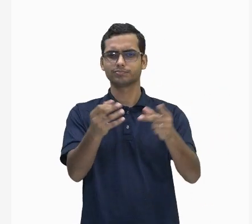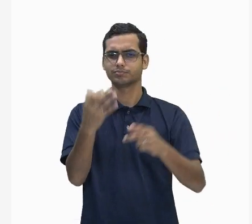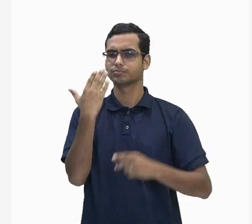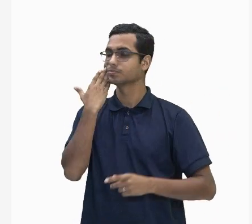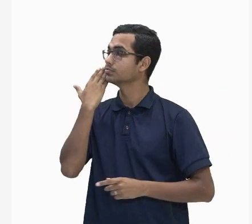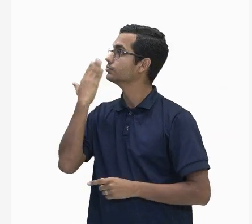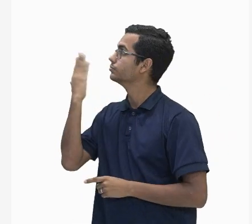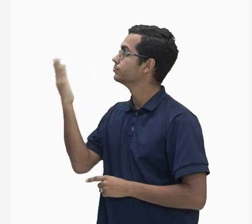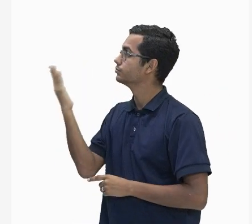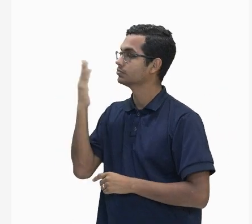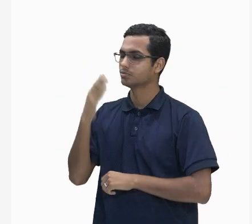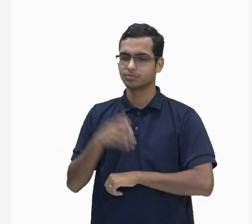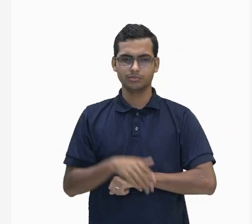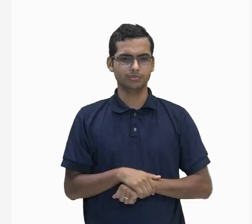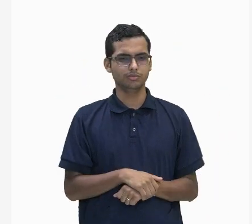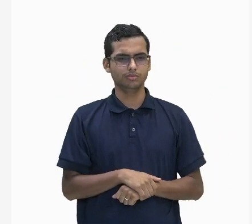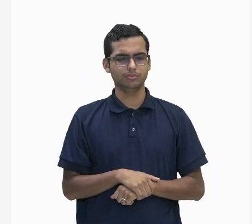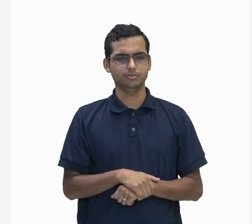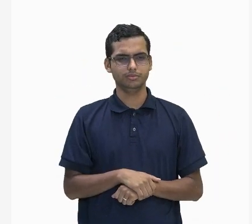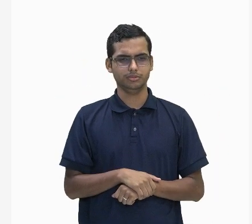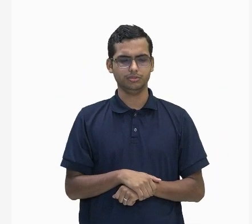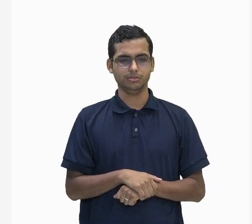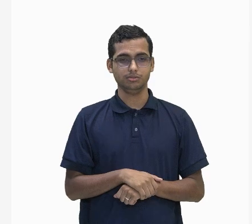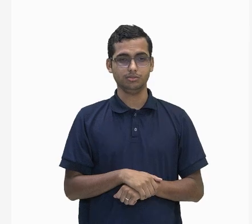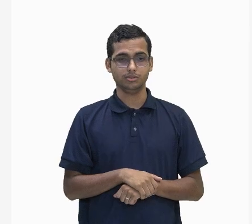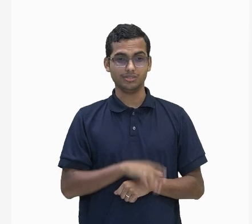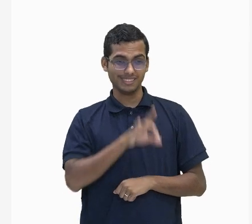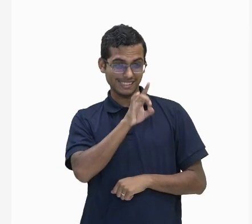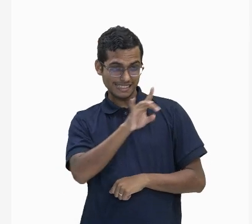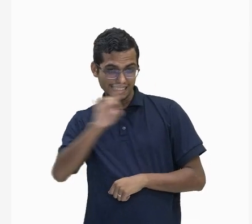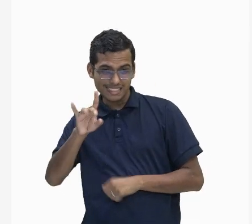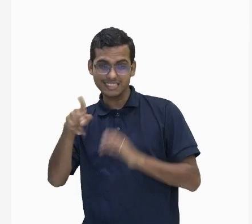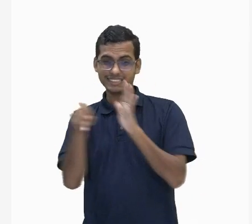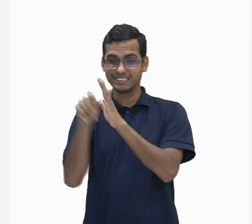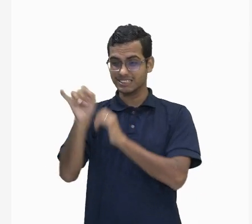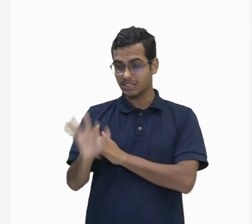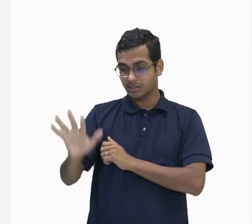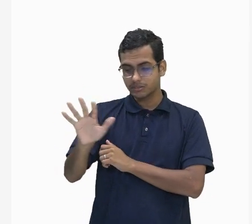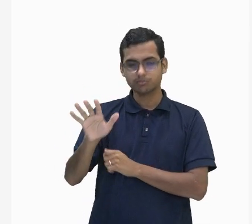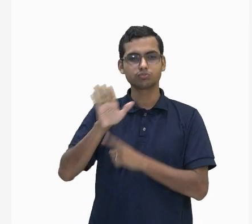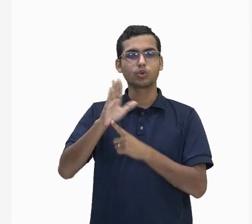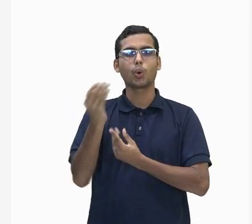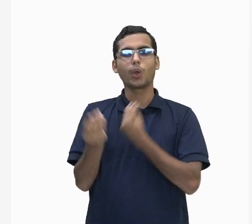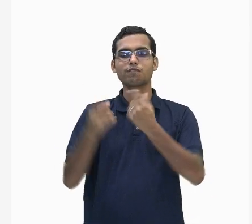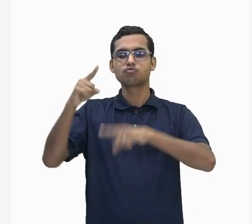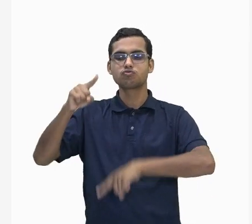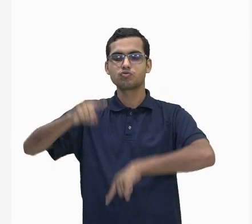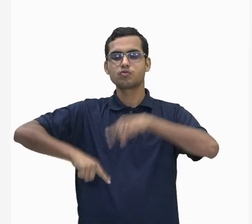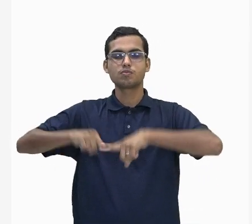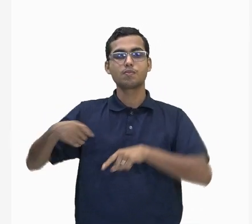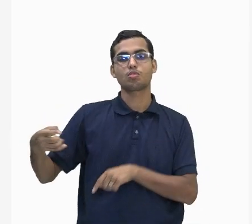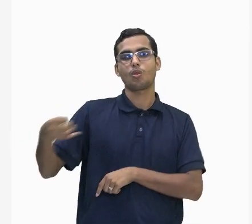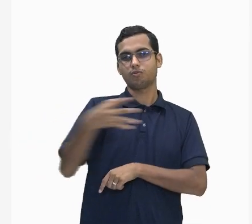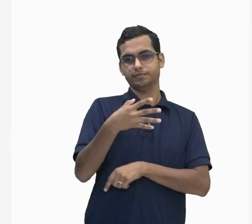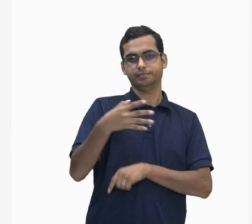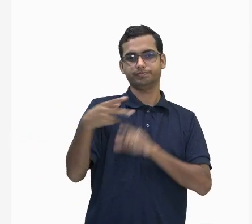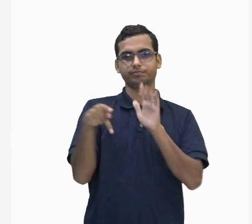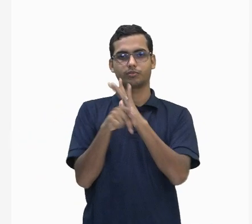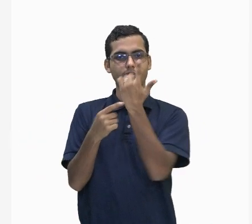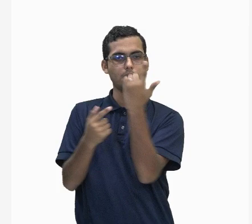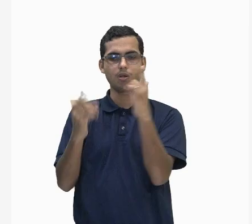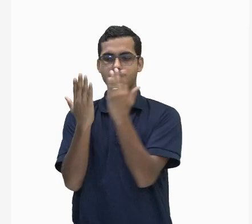são infinitas imagens. Cada imagem de um espelho faz o papel de um novo objeto para o outro espelho, e